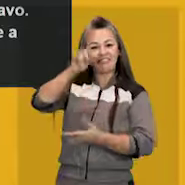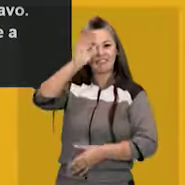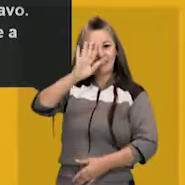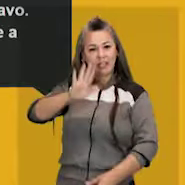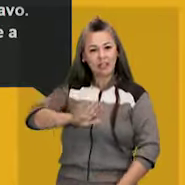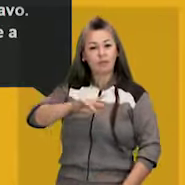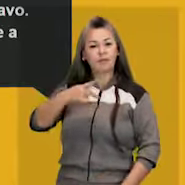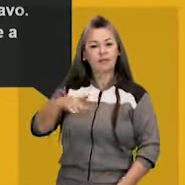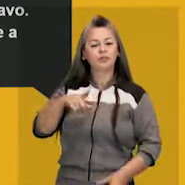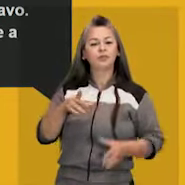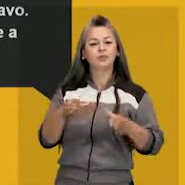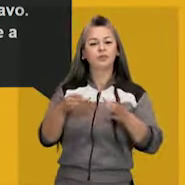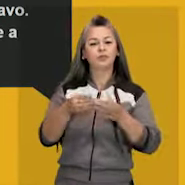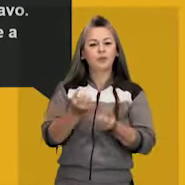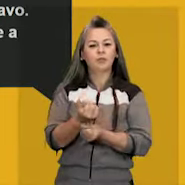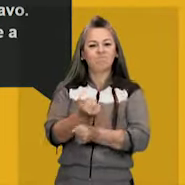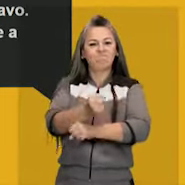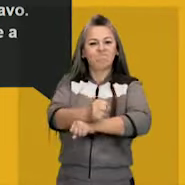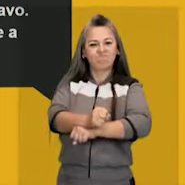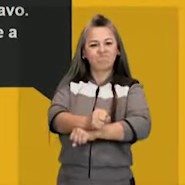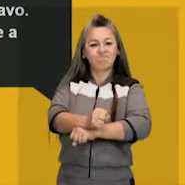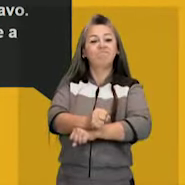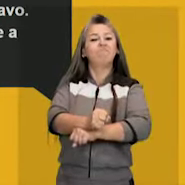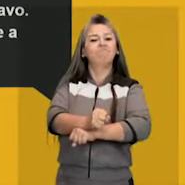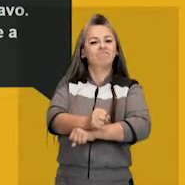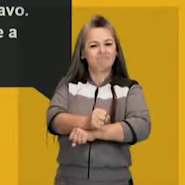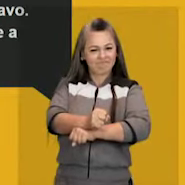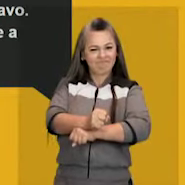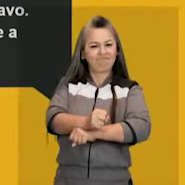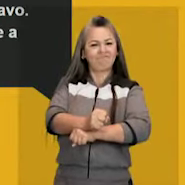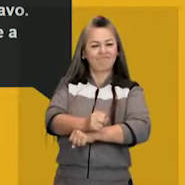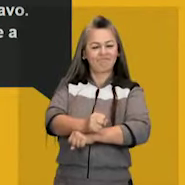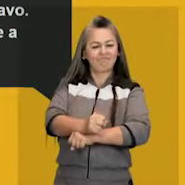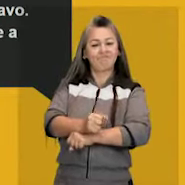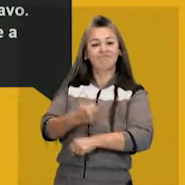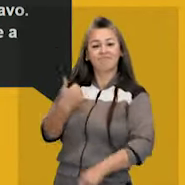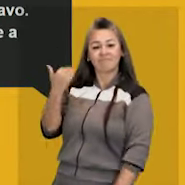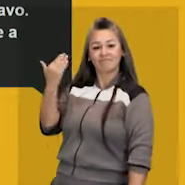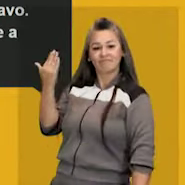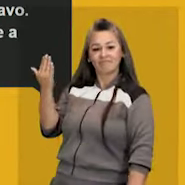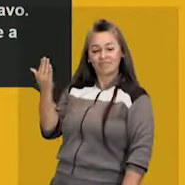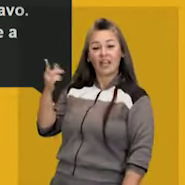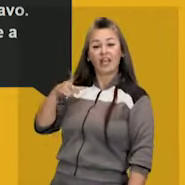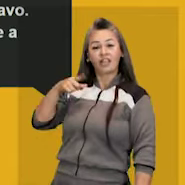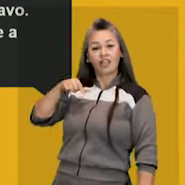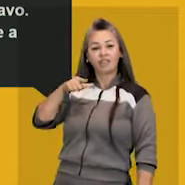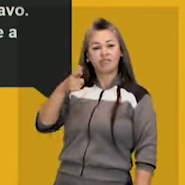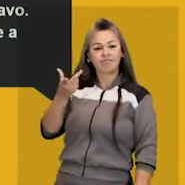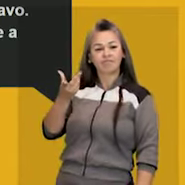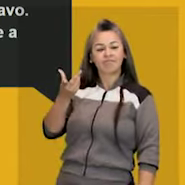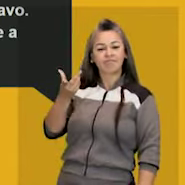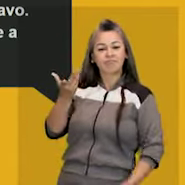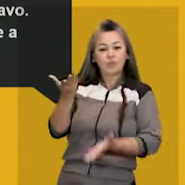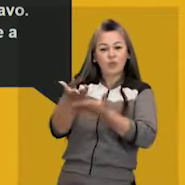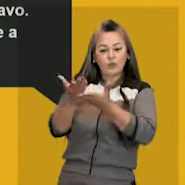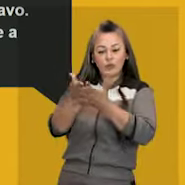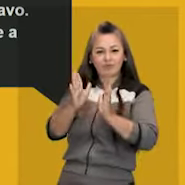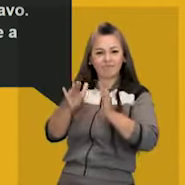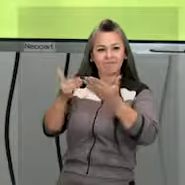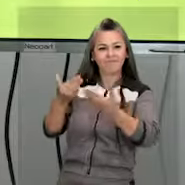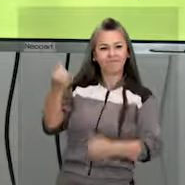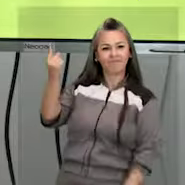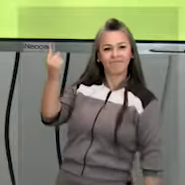3 também nós trabalharemos com a questão da resistência da escravidão nas aulas 1 e 2, as formas de